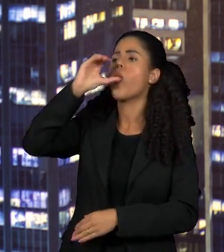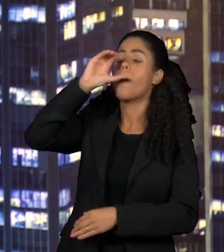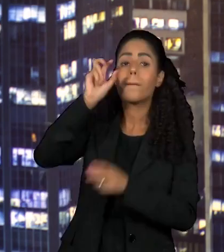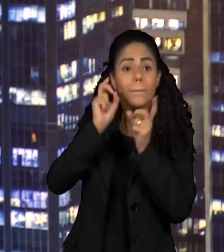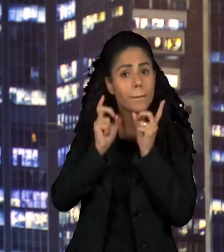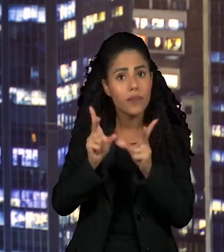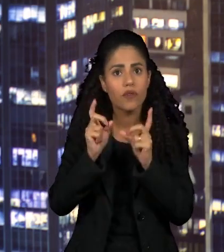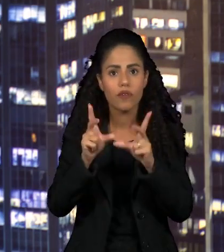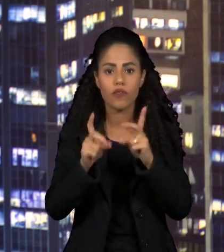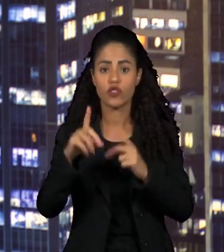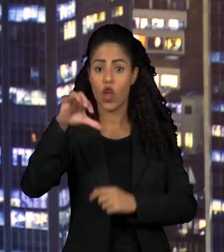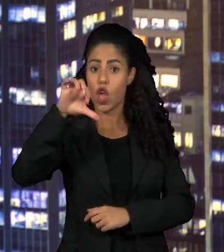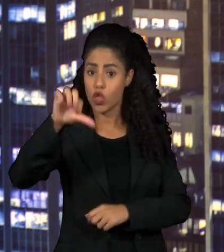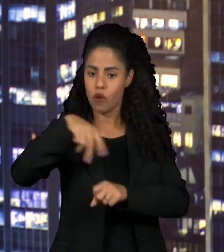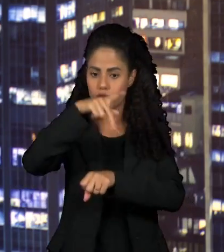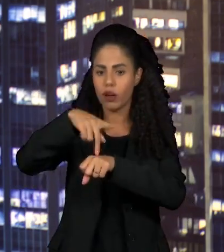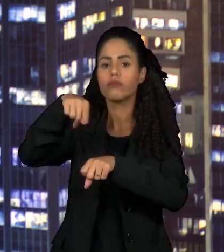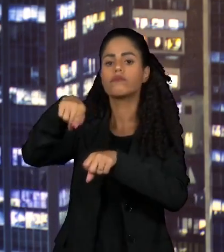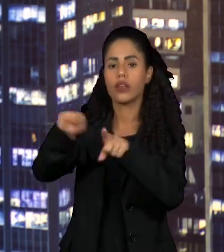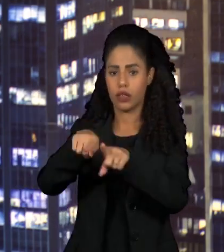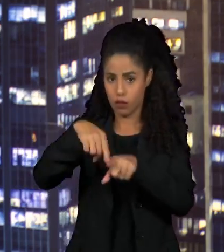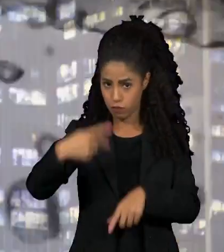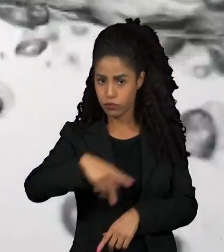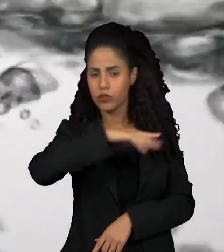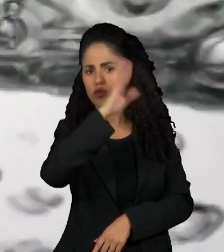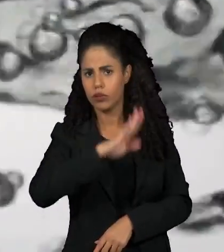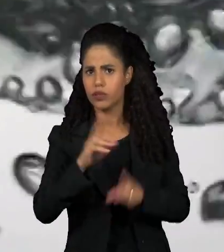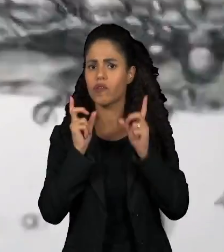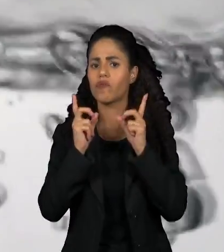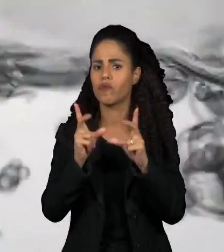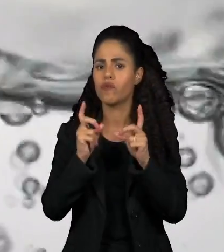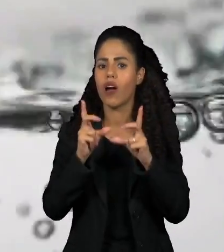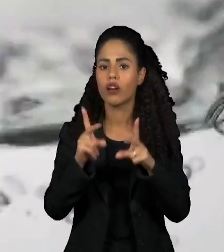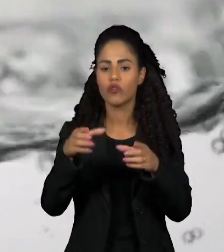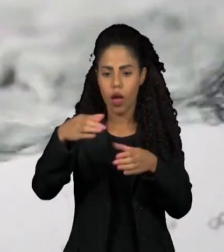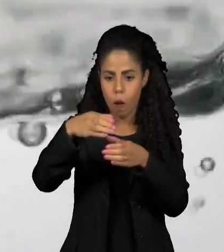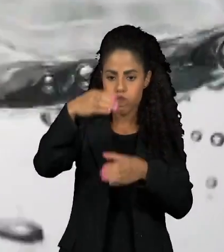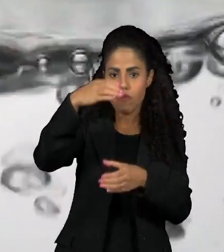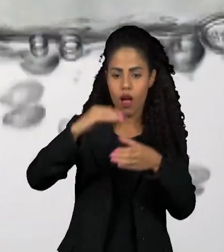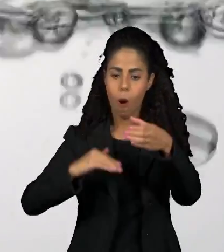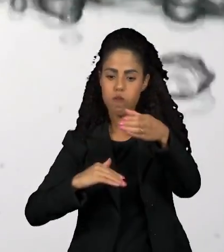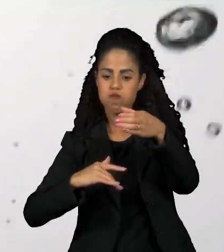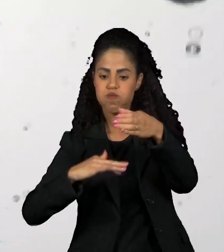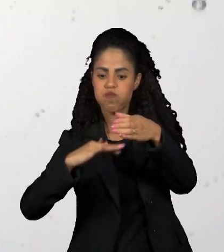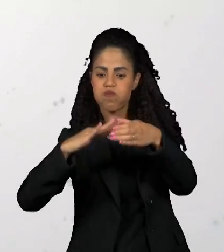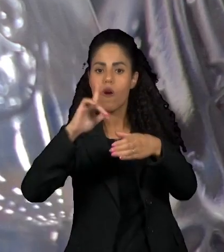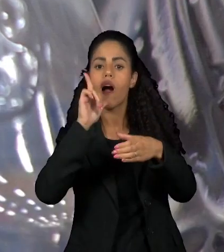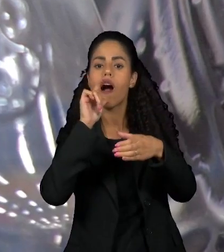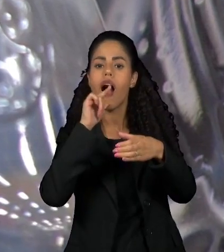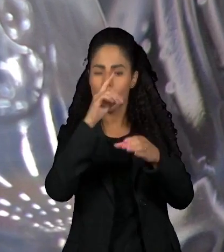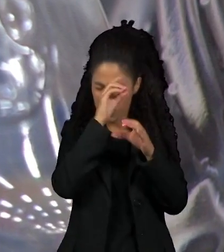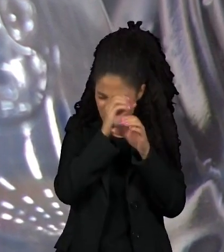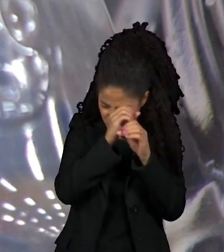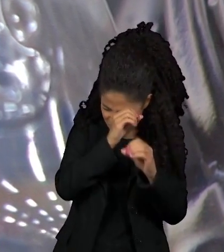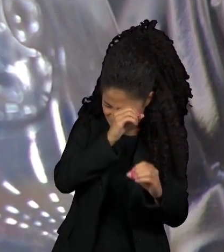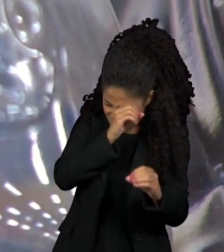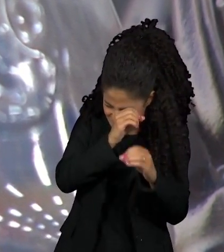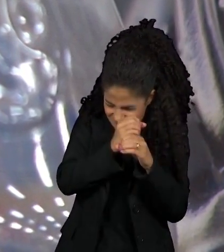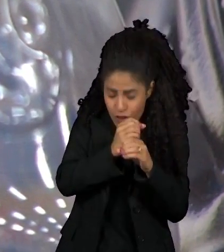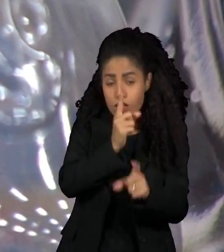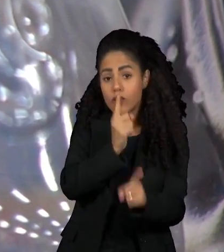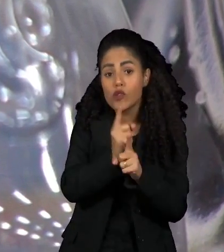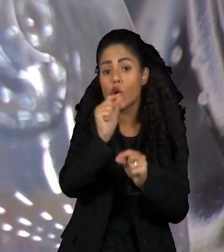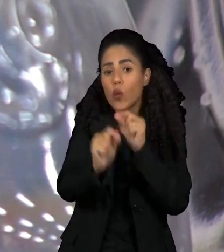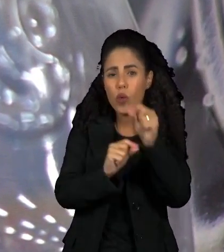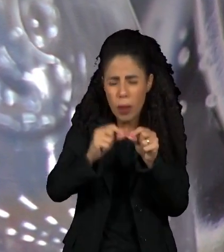vendidas em 9 países, inclusive aqui no Brasil. E o que aconteceu foi o seguinte, nesse estudo, com um microscópio infravermelho, os pesquisadores